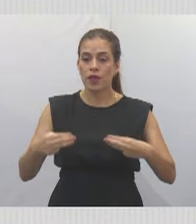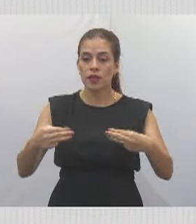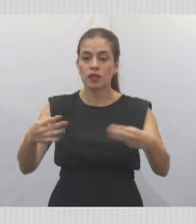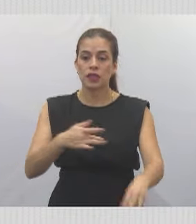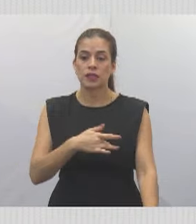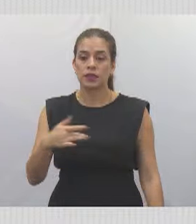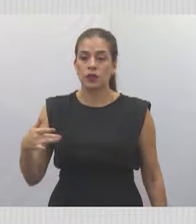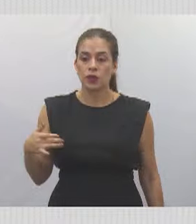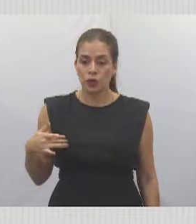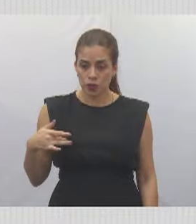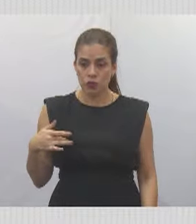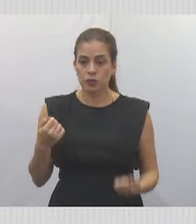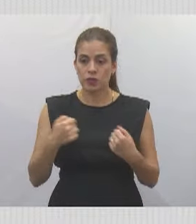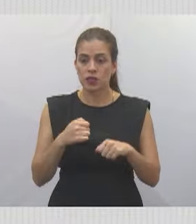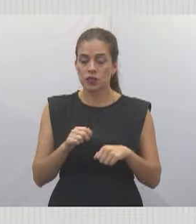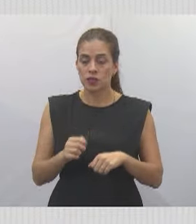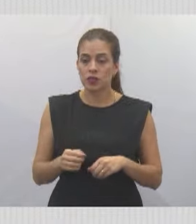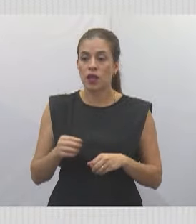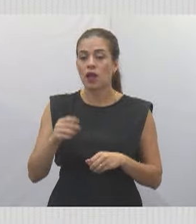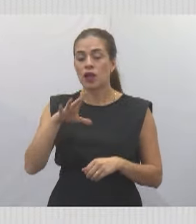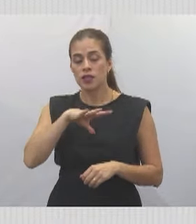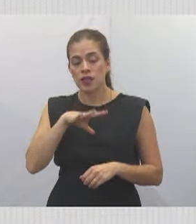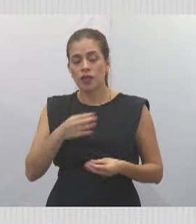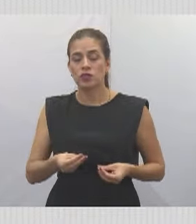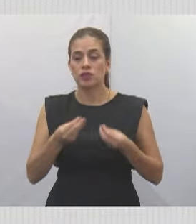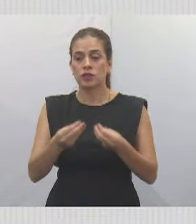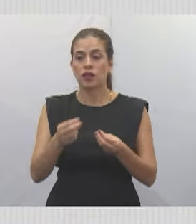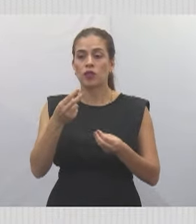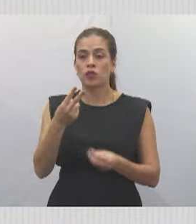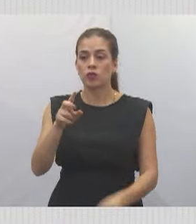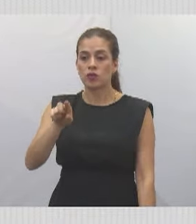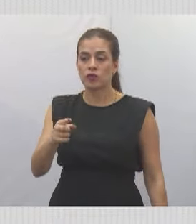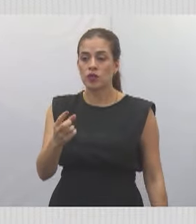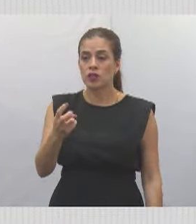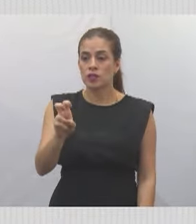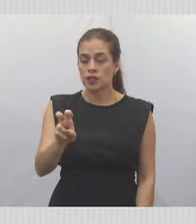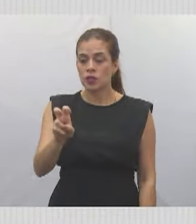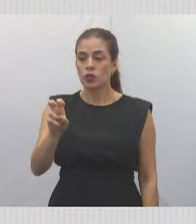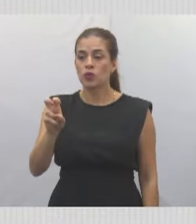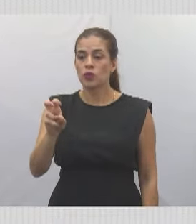que o município oferte 2,5 consultas por habitante por ano.